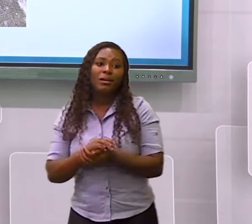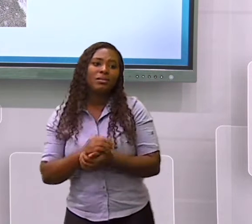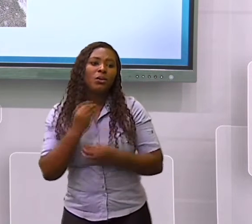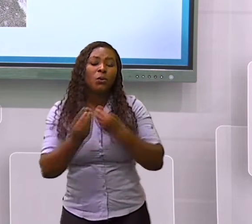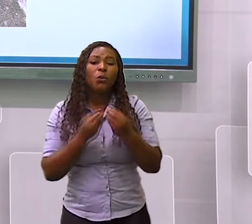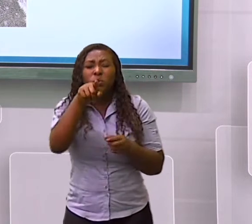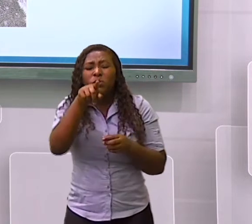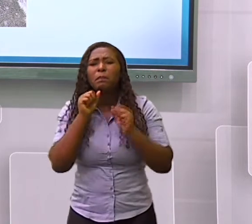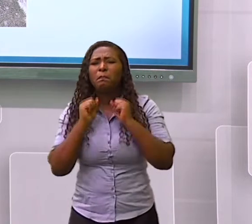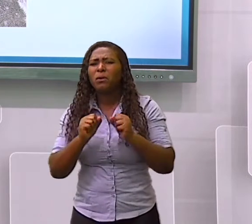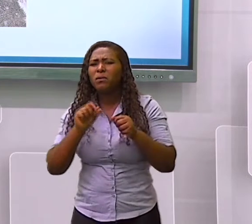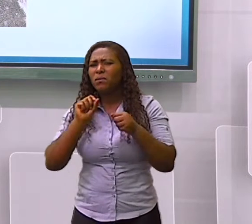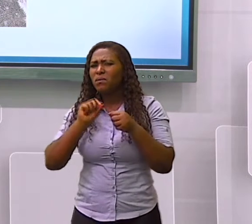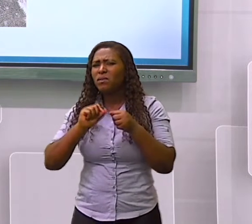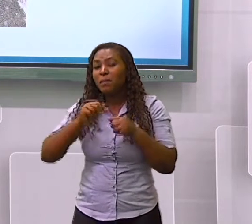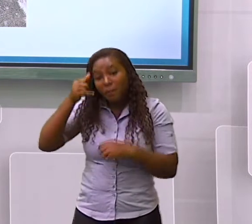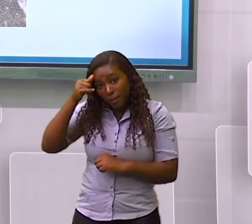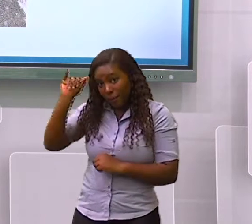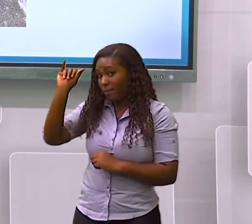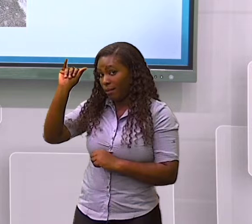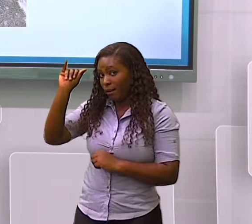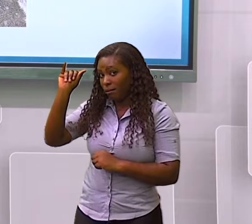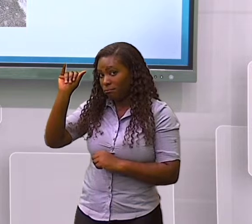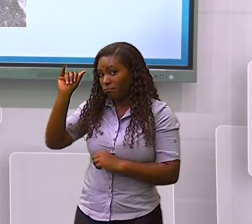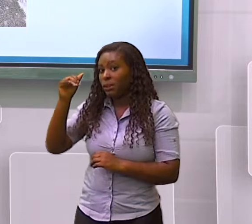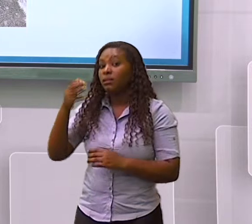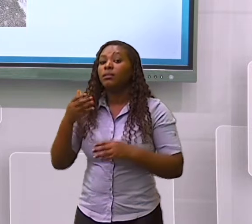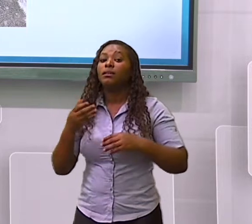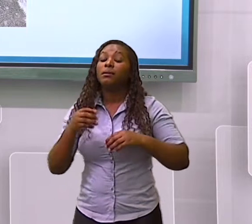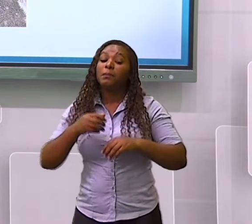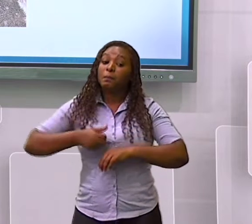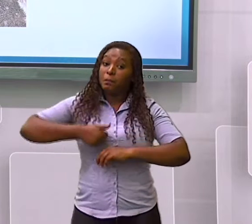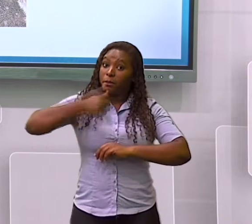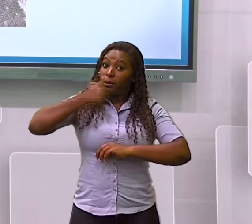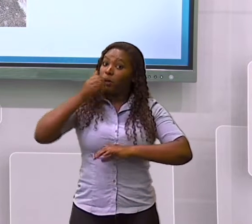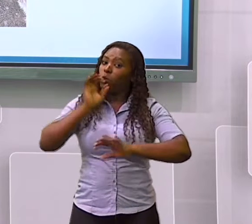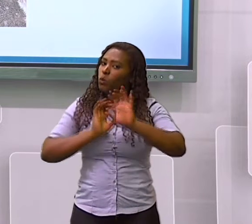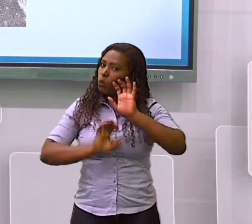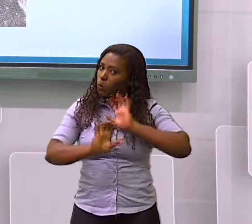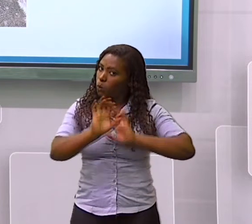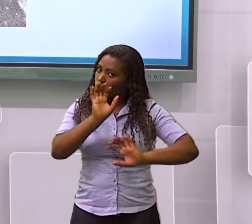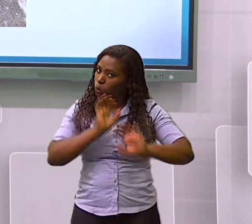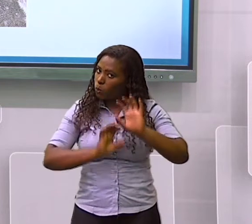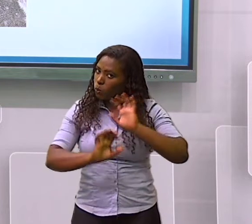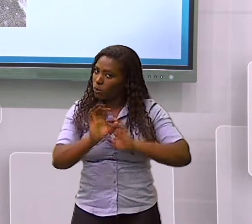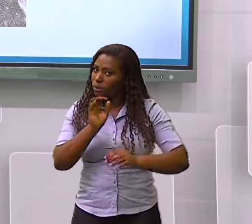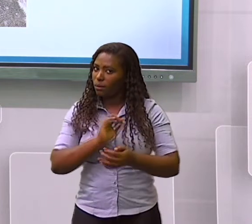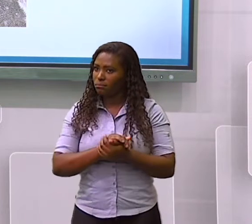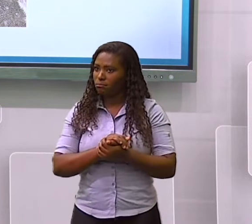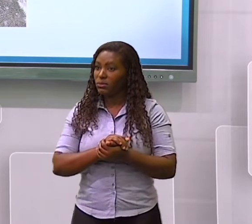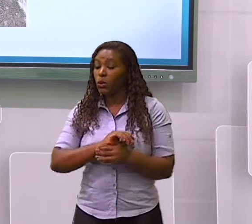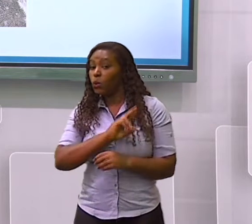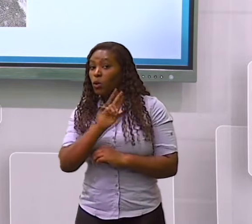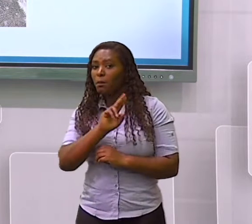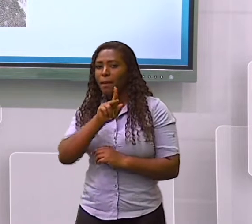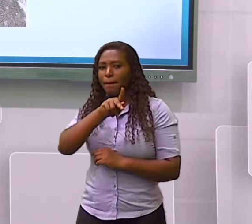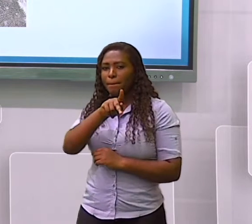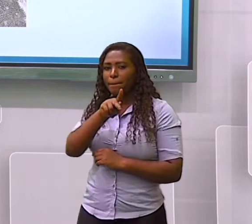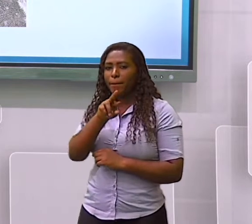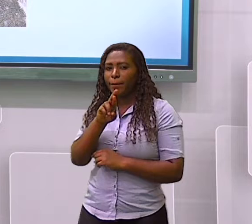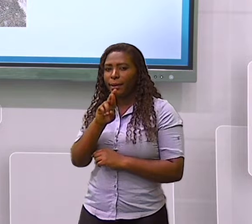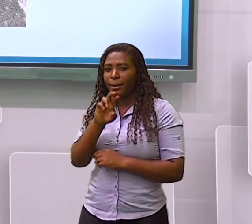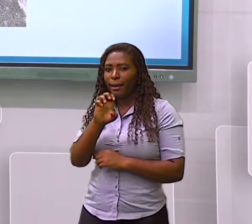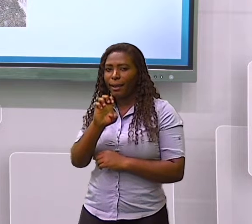danos a todo momento? Com precauções. Podemos deixar, por exemplo, algumas